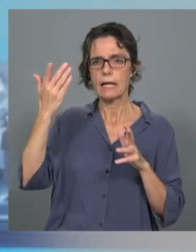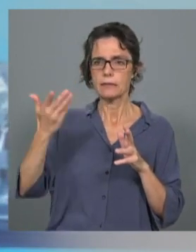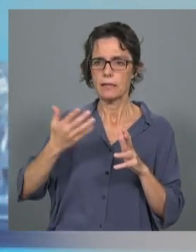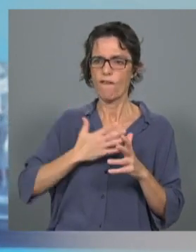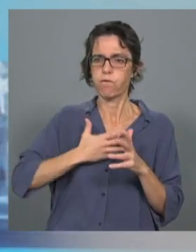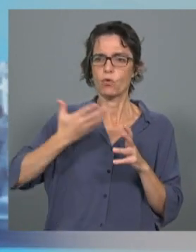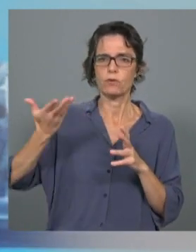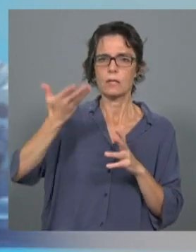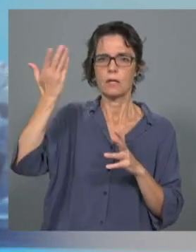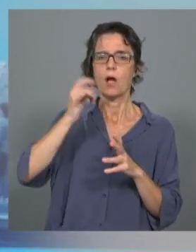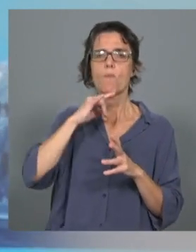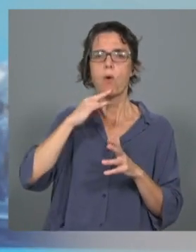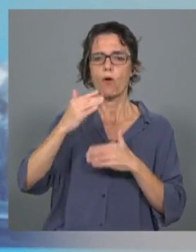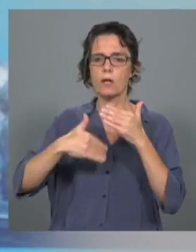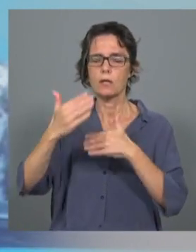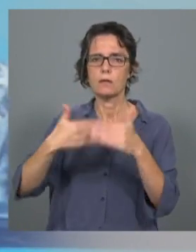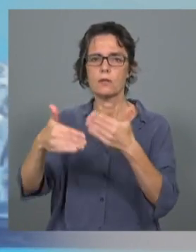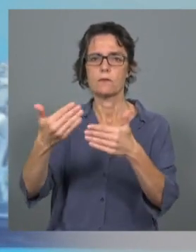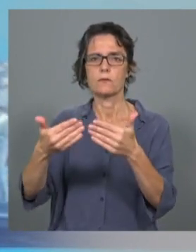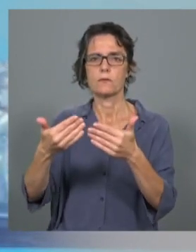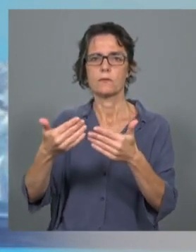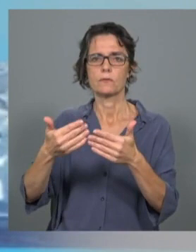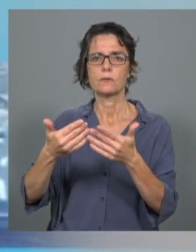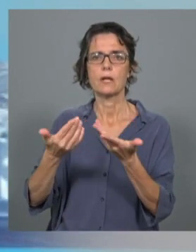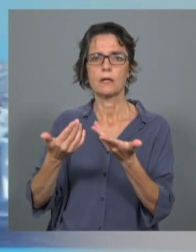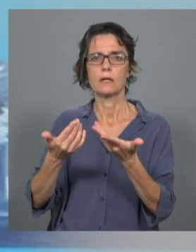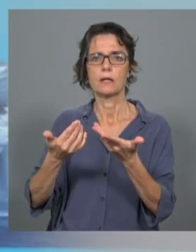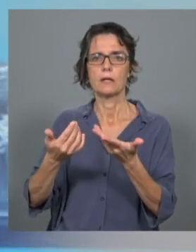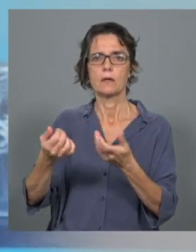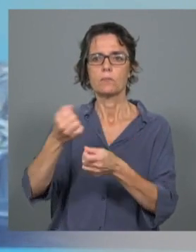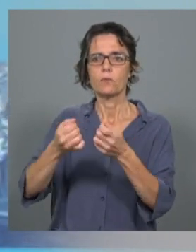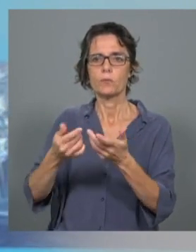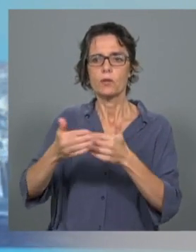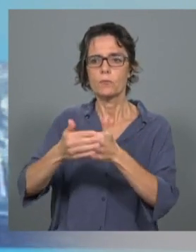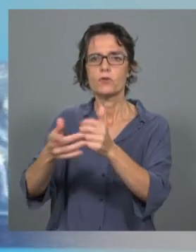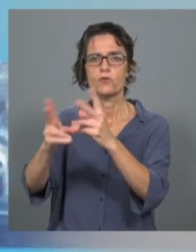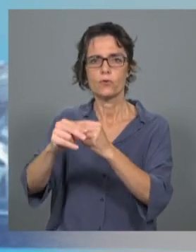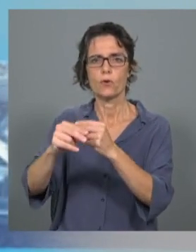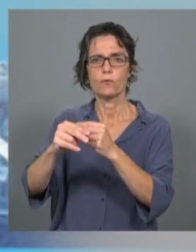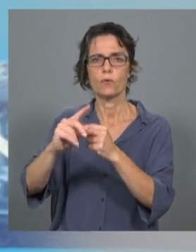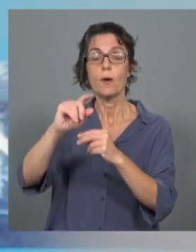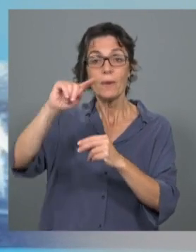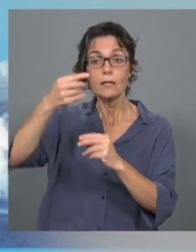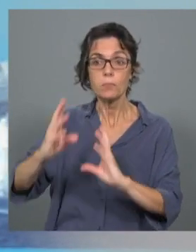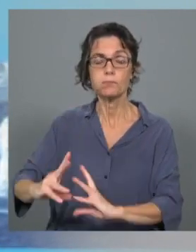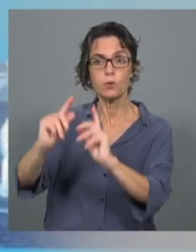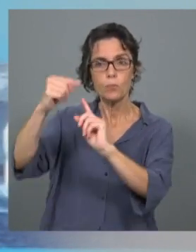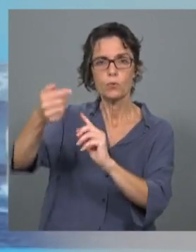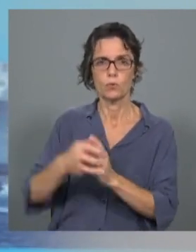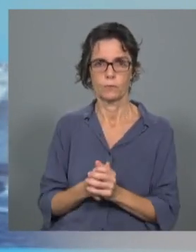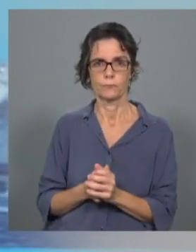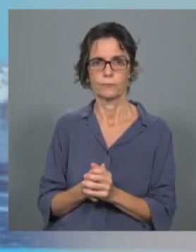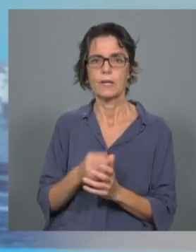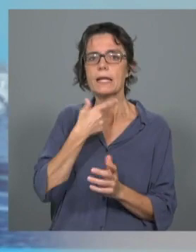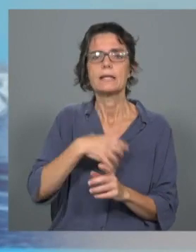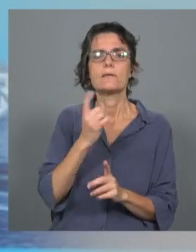com a esperança colocada na força secreta do bem. O desencadear processos. Portanto, se a gente perguntar, já se fez muito, se calhar ainda não se fez muito, já se